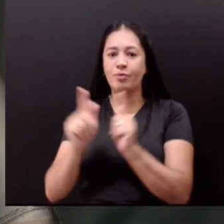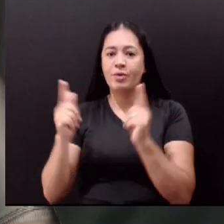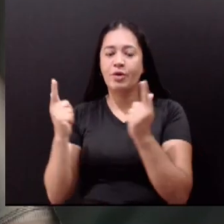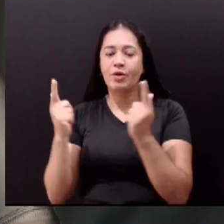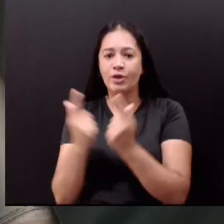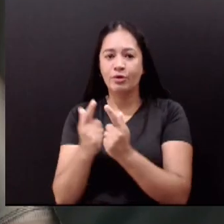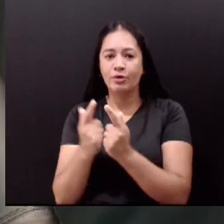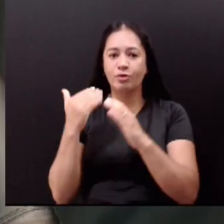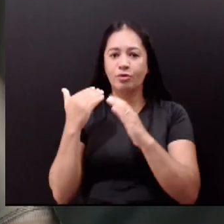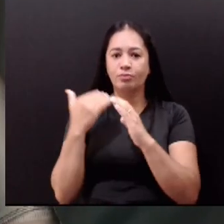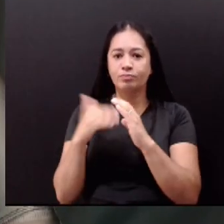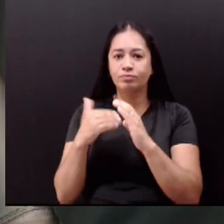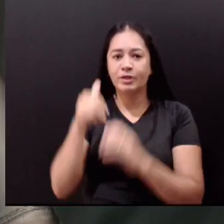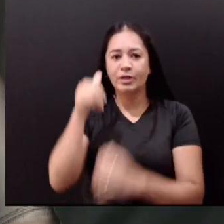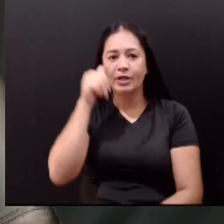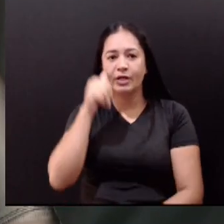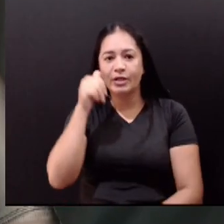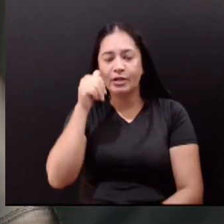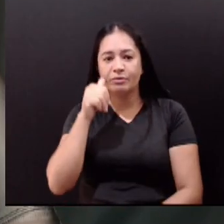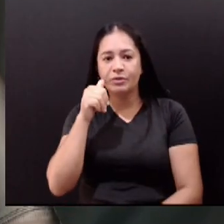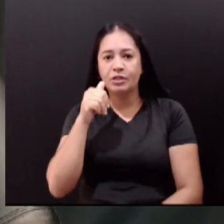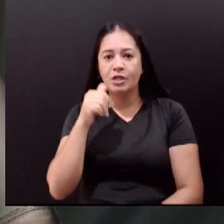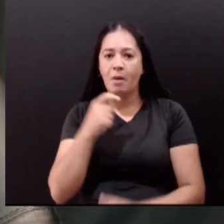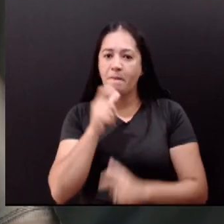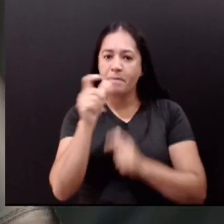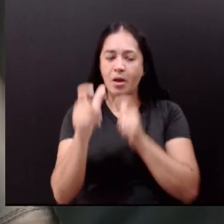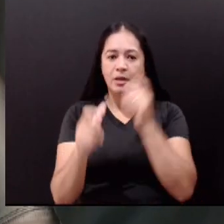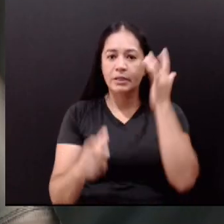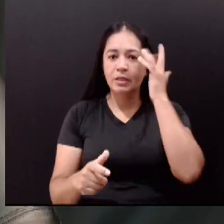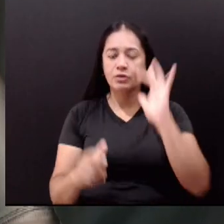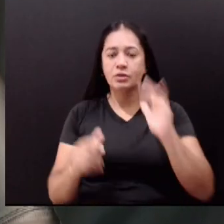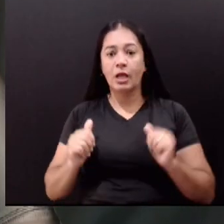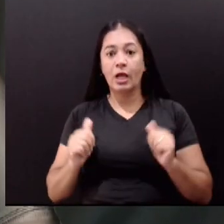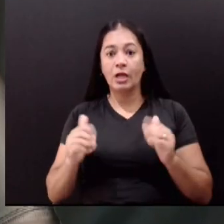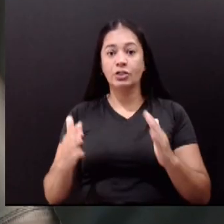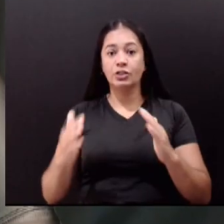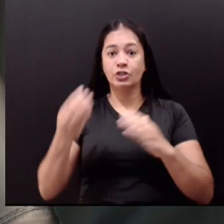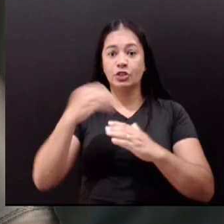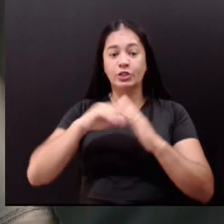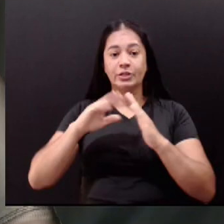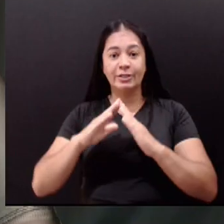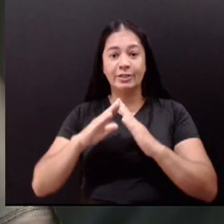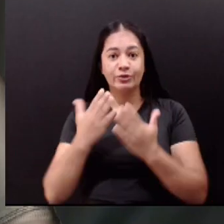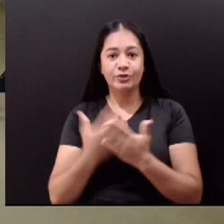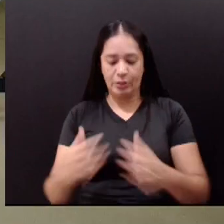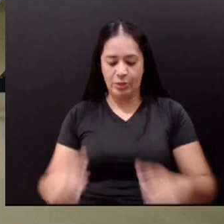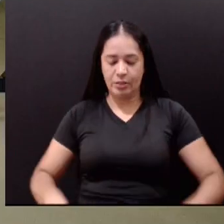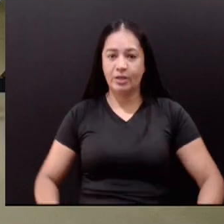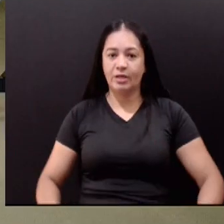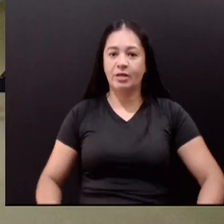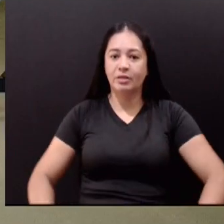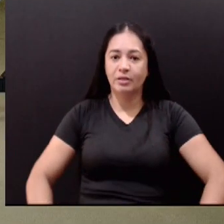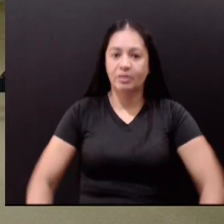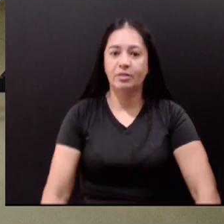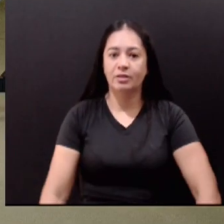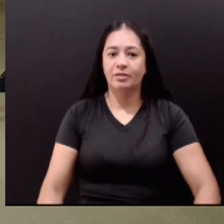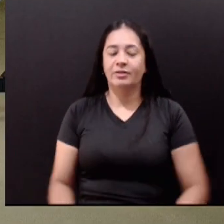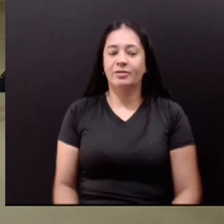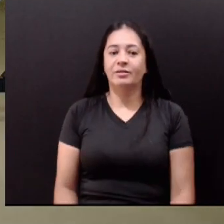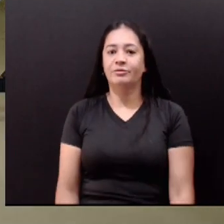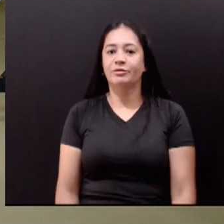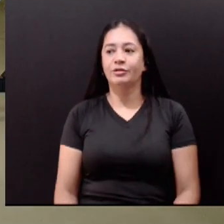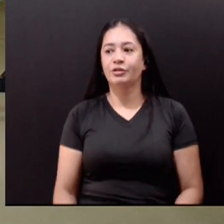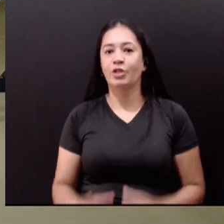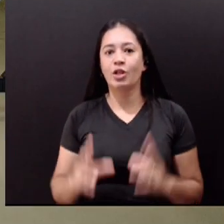memes ofensivos. Não sei como agir em casa". Olha isso, ô Leandro. Rodrigo, doutor Rodrigo, você viu